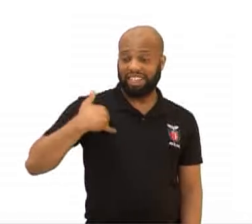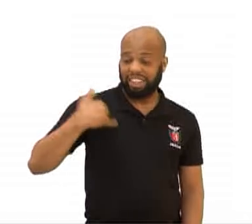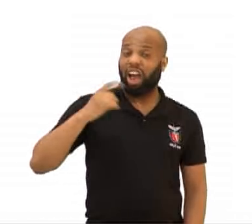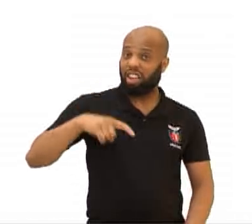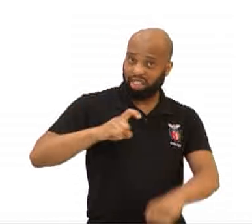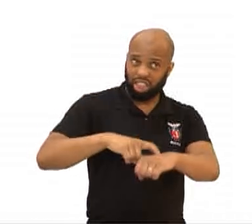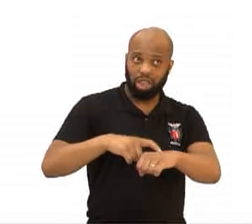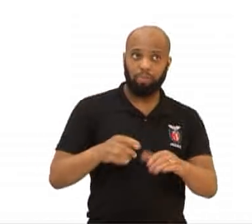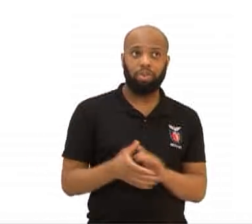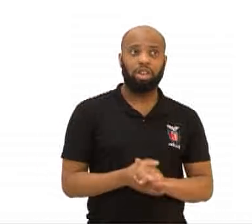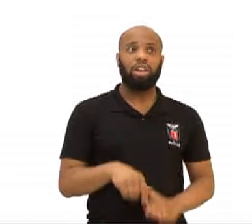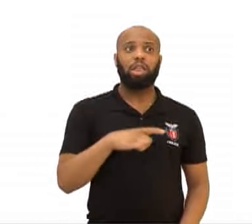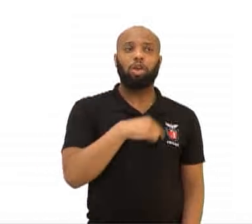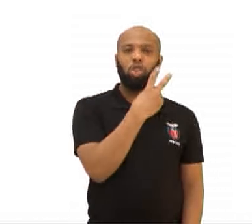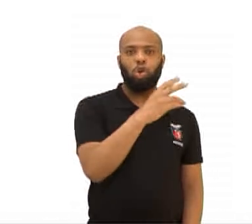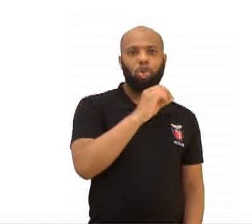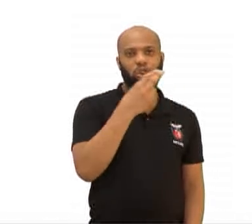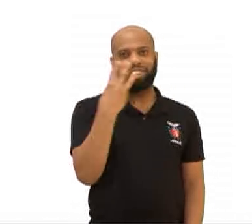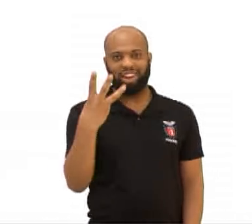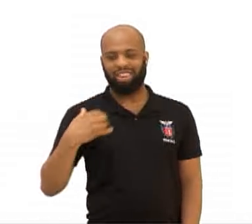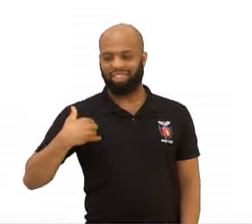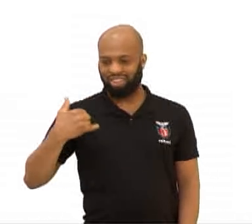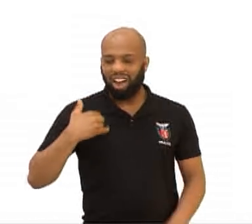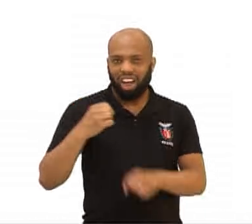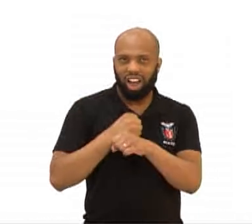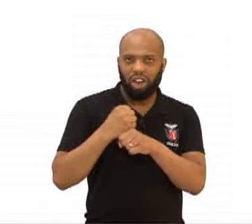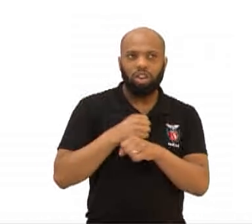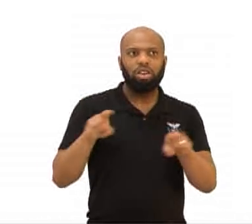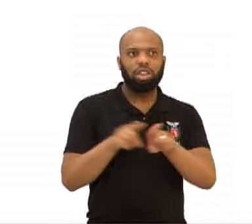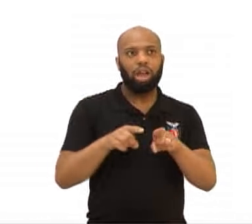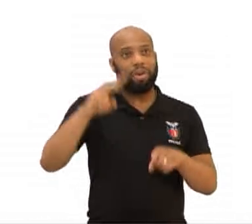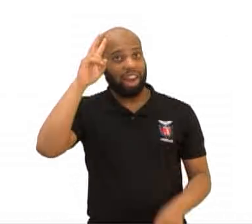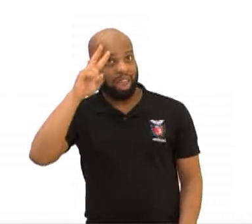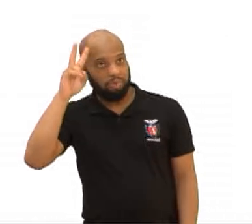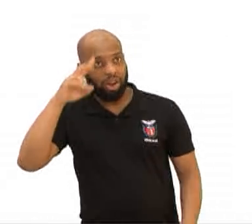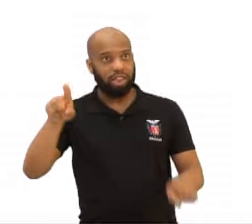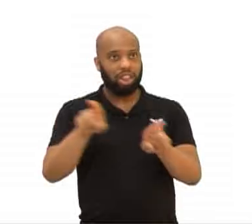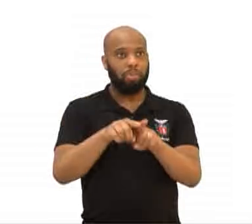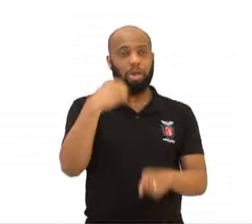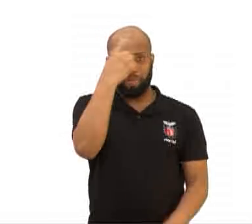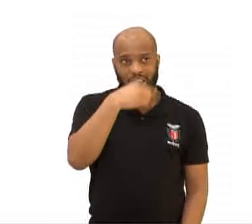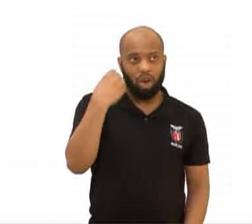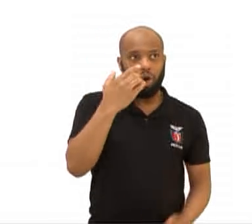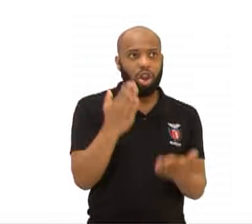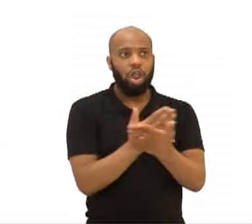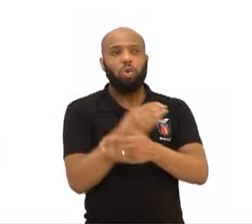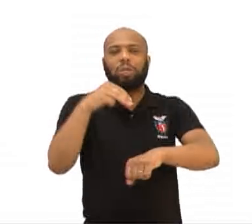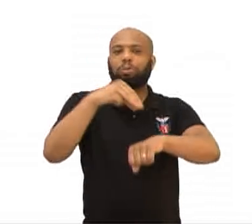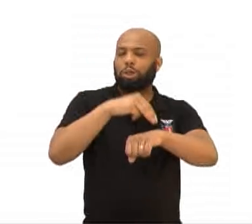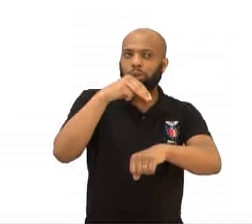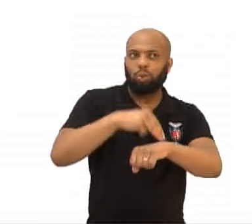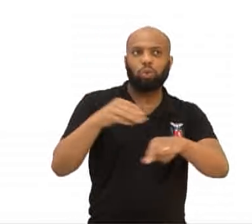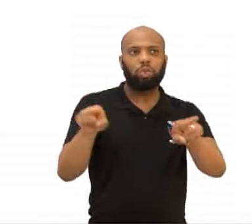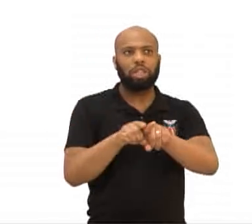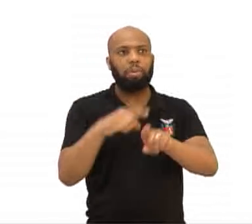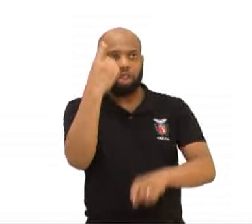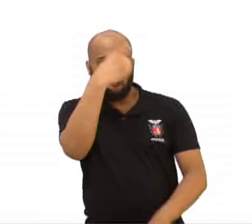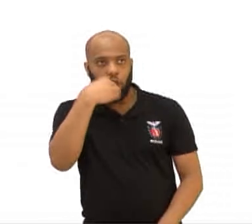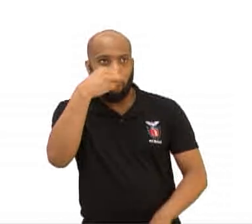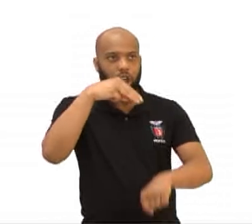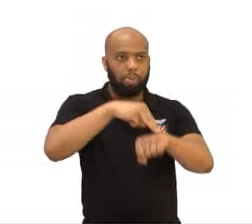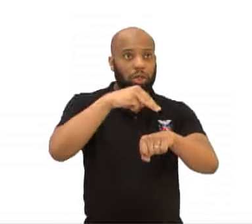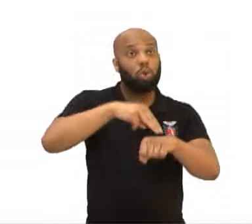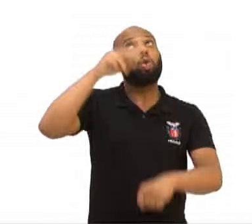idade, 2 ou 3 anos, recordação, 1 hora, alguns minutos longínquos, hora,